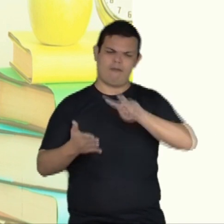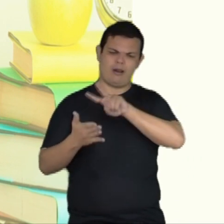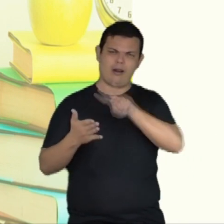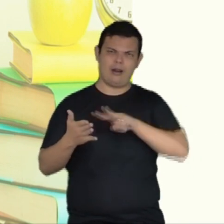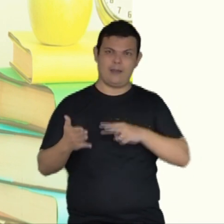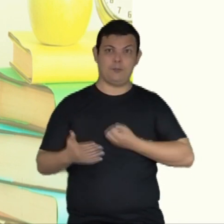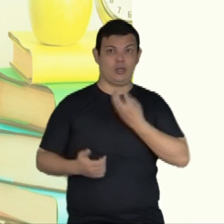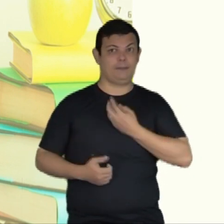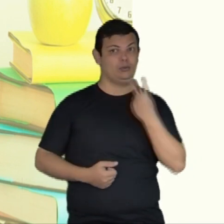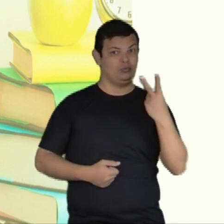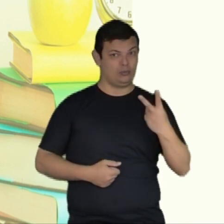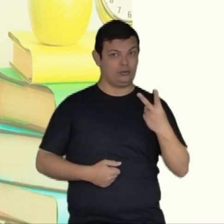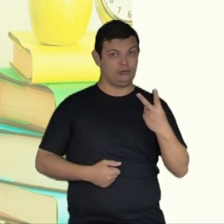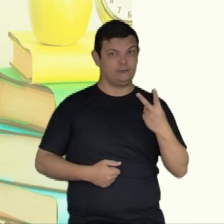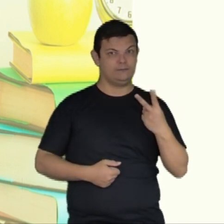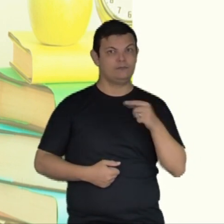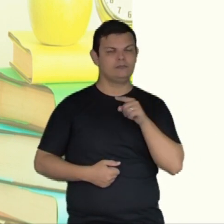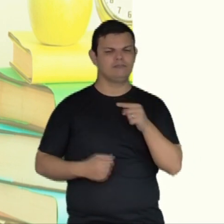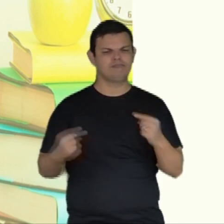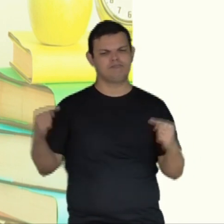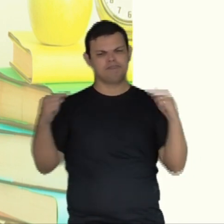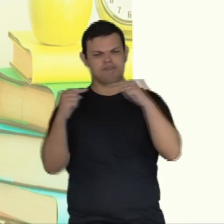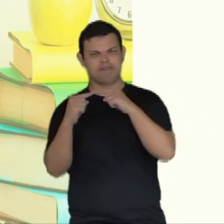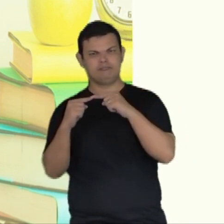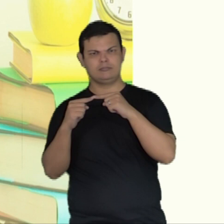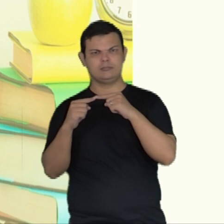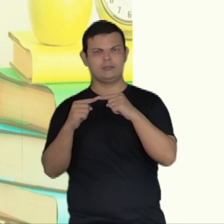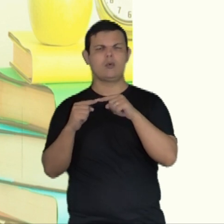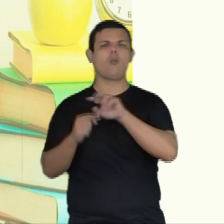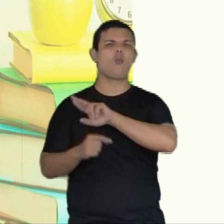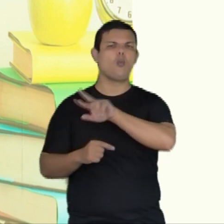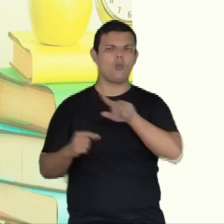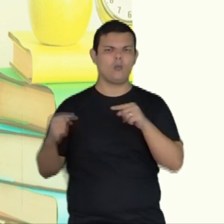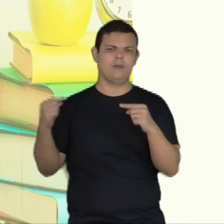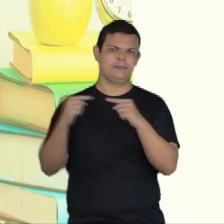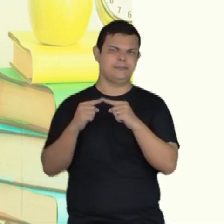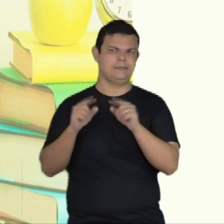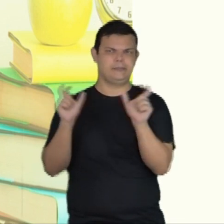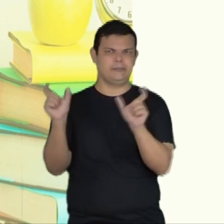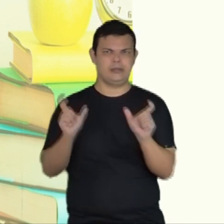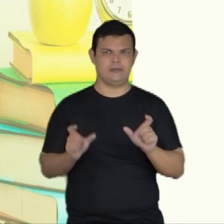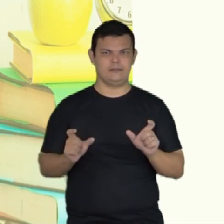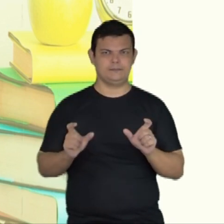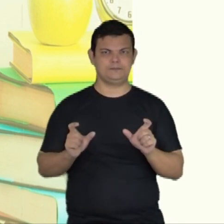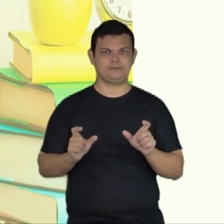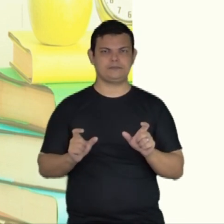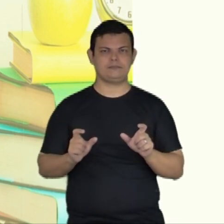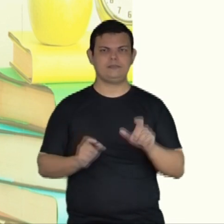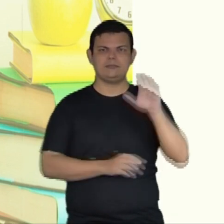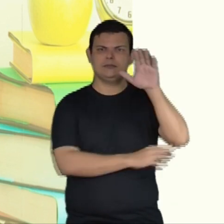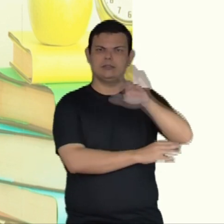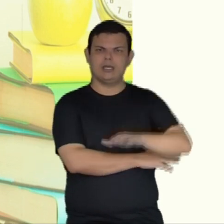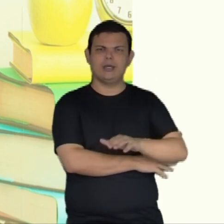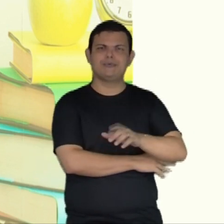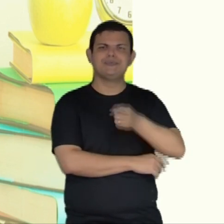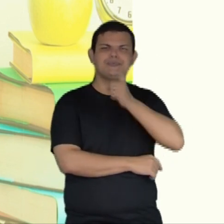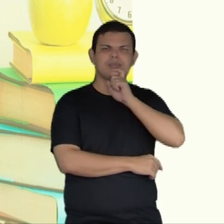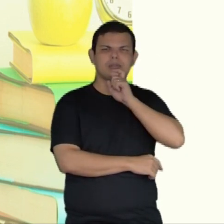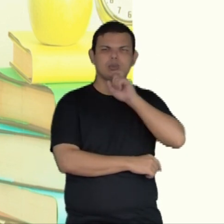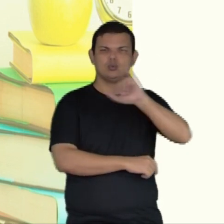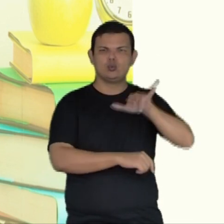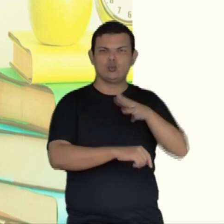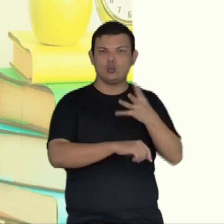poema 2 e relacione-os ao desenho que eles representam no poema. Bora lá! Na tarde fria de julho,